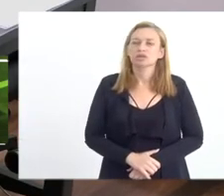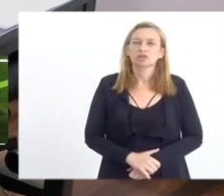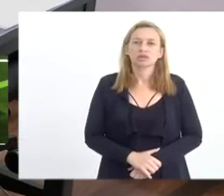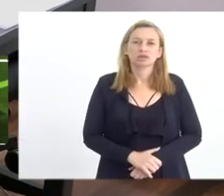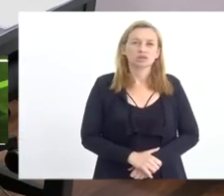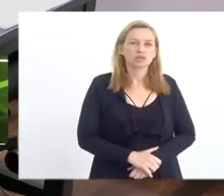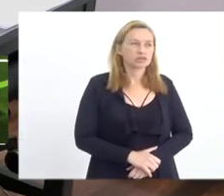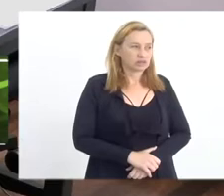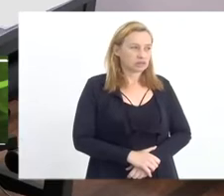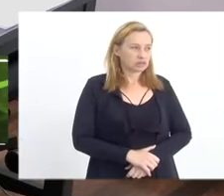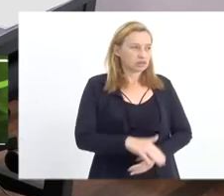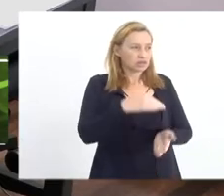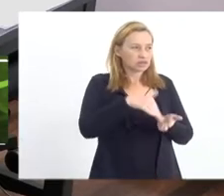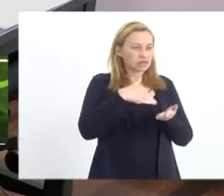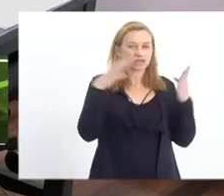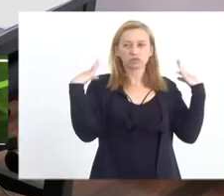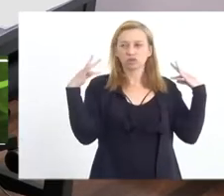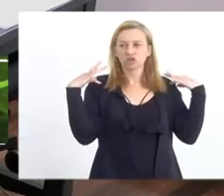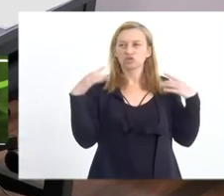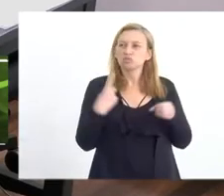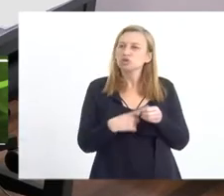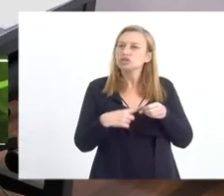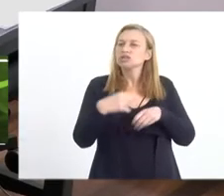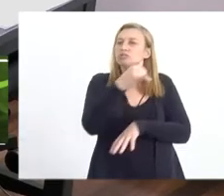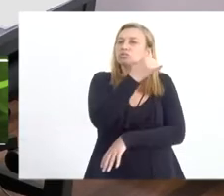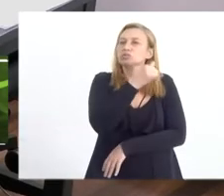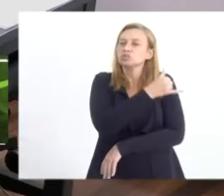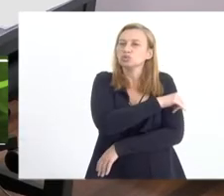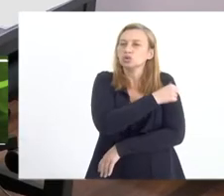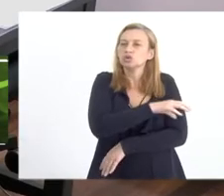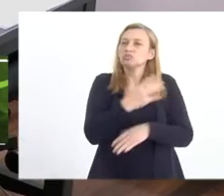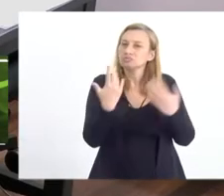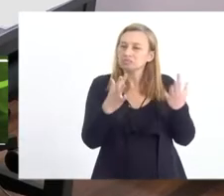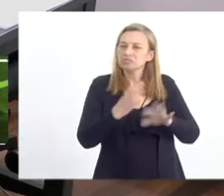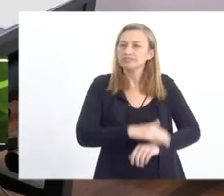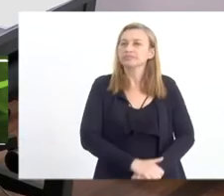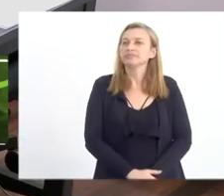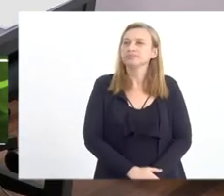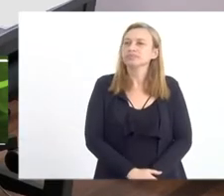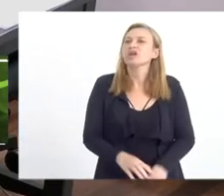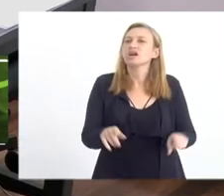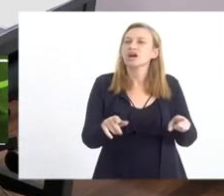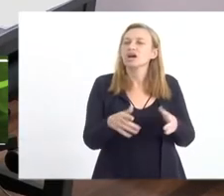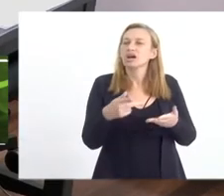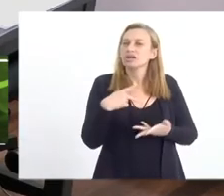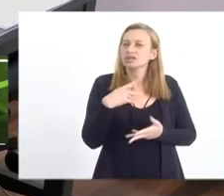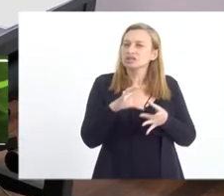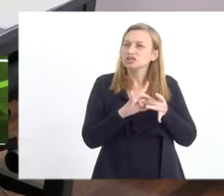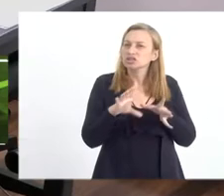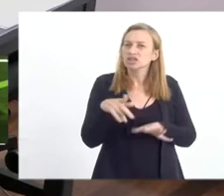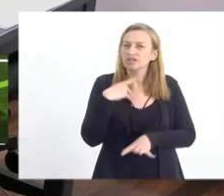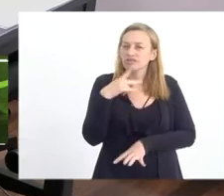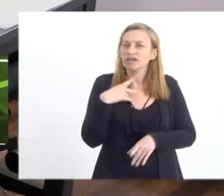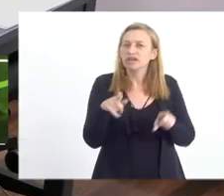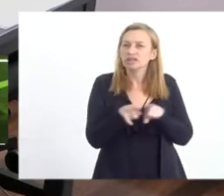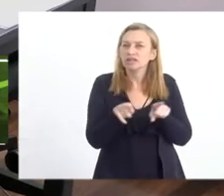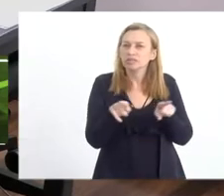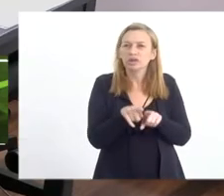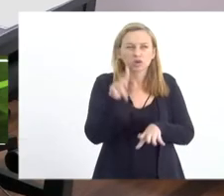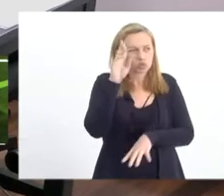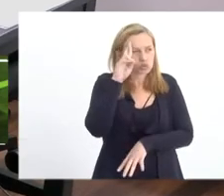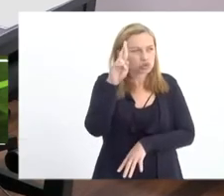É o secretário de Turismo do município do Rio, gostaria de saudá-lo. E eu vou passar a palavra agora também ao